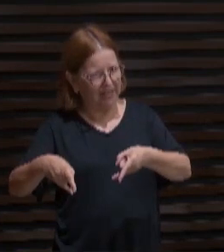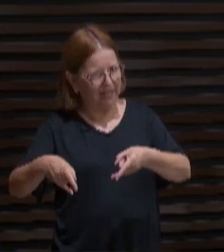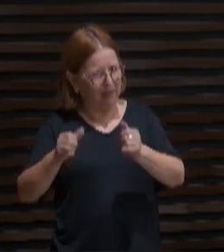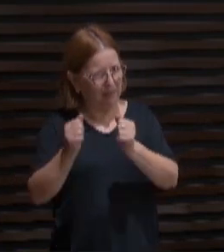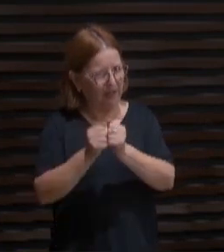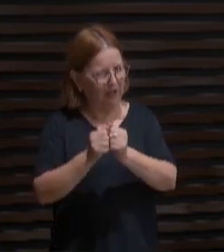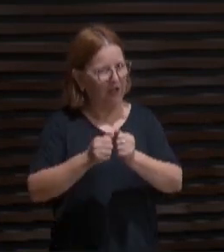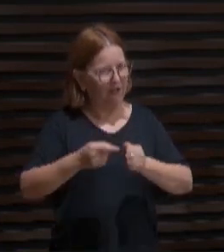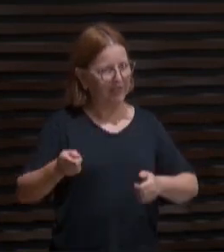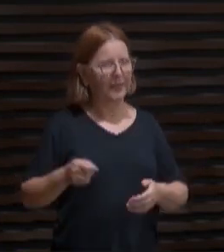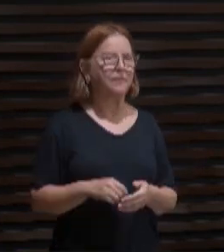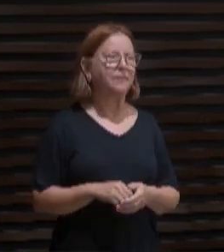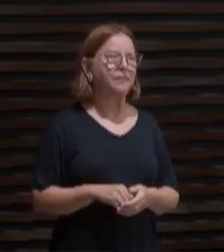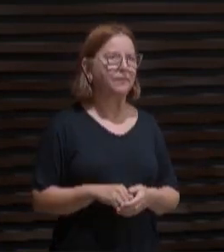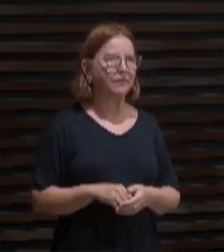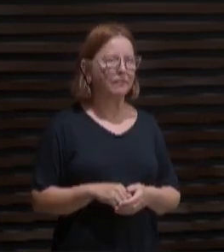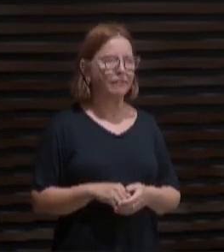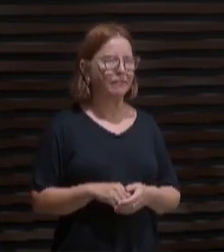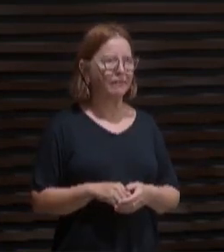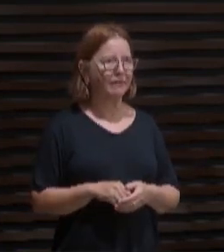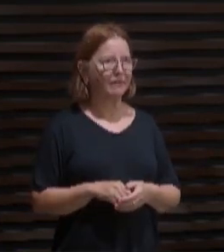A síndrome de Aminon.